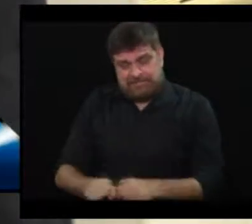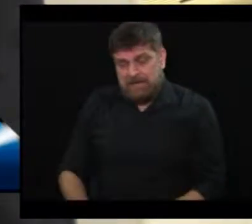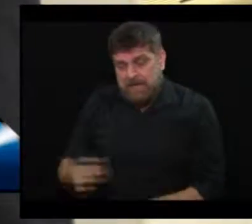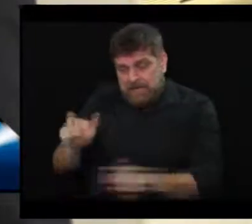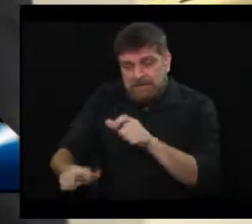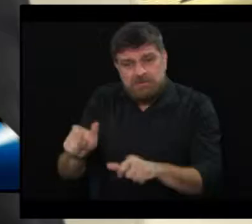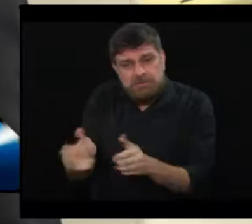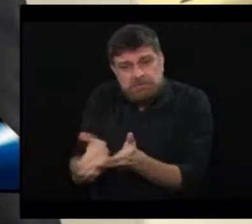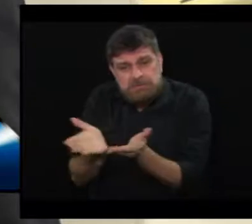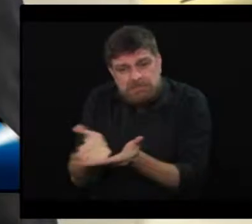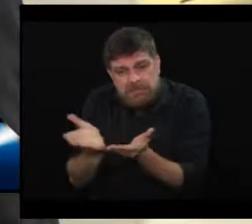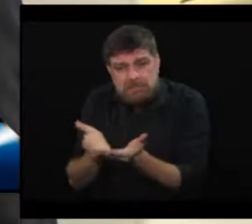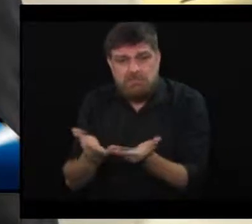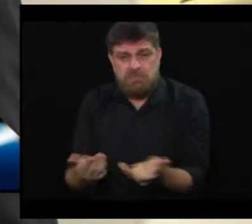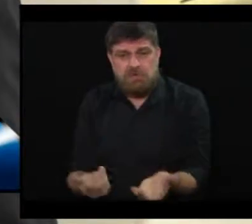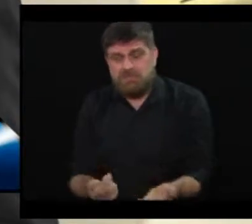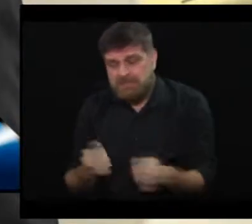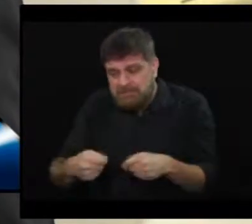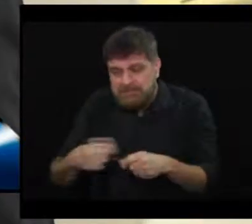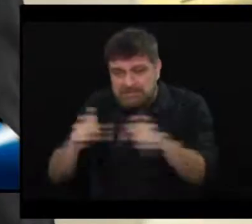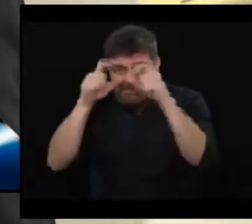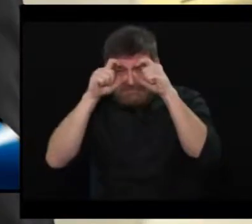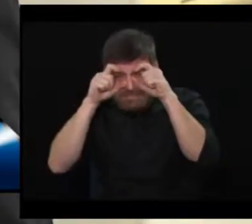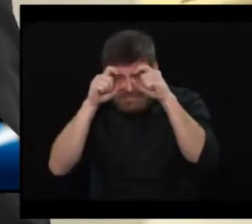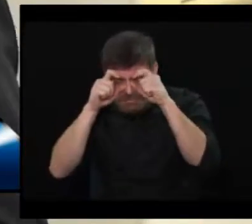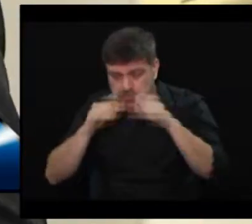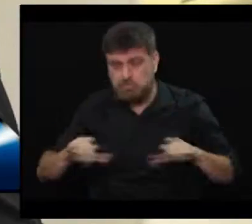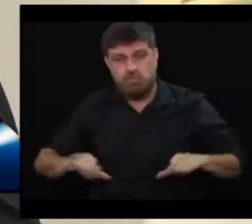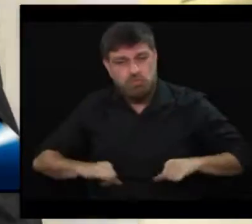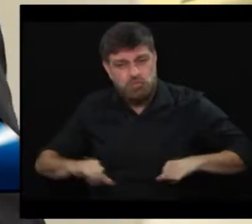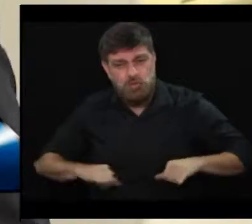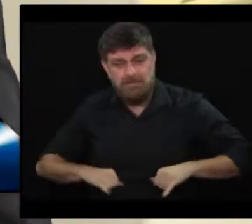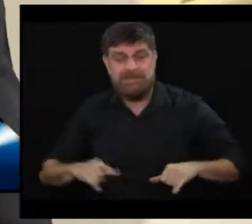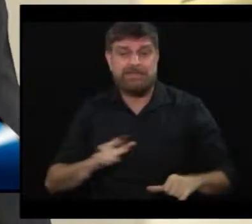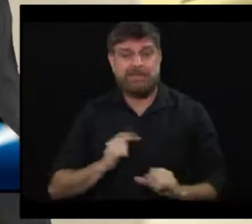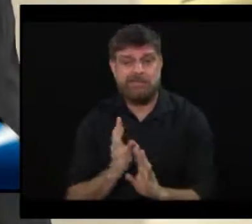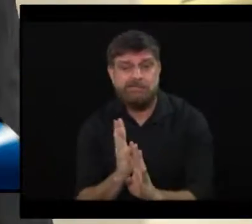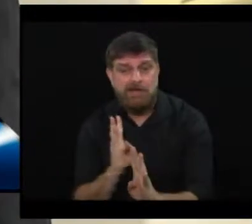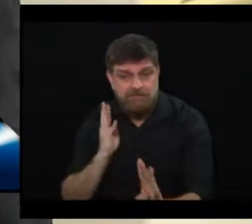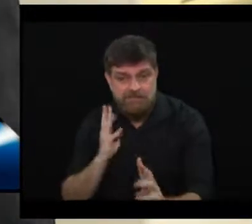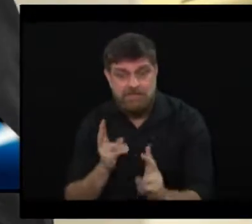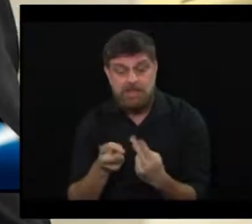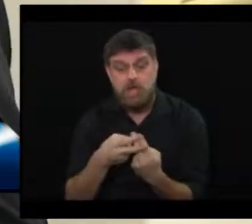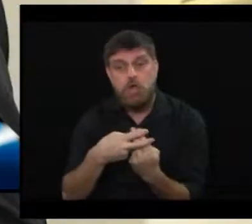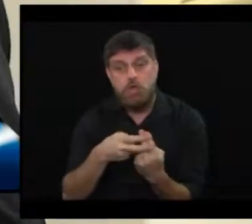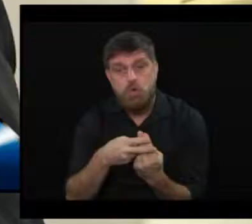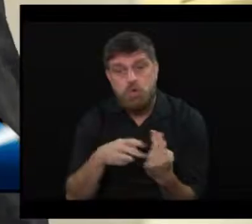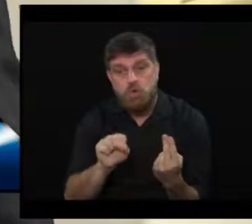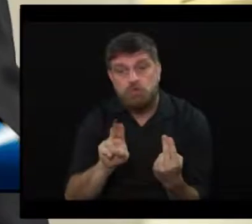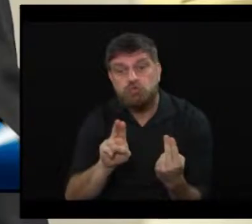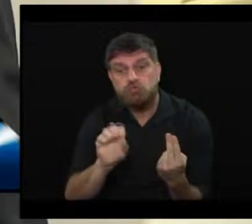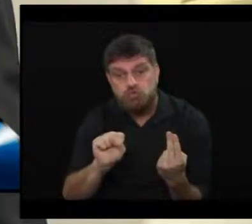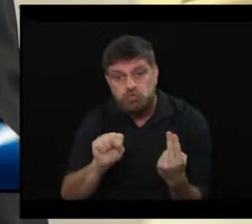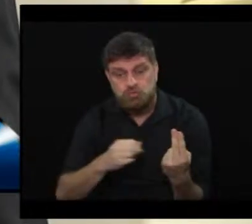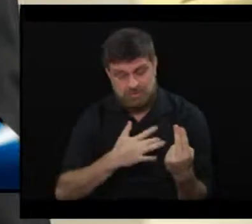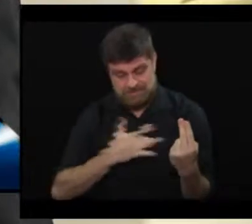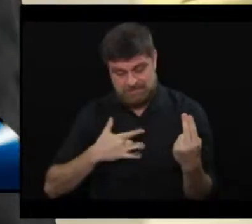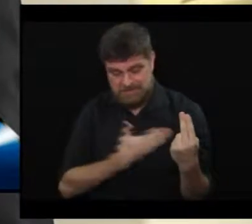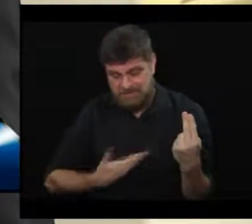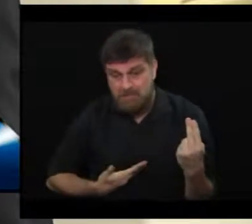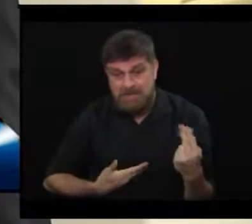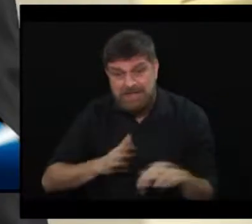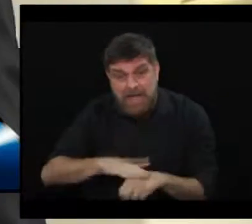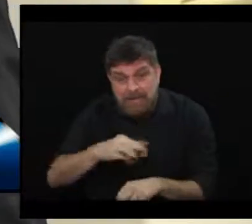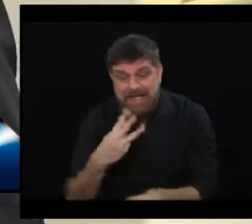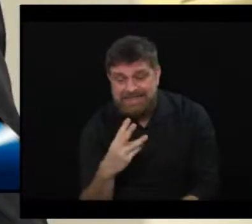precisam de uma correção visual é muito grande. A prova disso é a fila de espera no SUS. Nós hoje ultrapassamos a barreira dos 30 mil